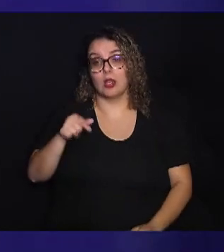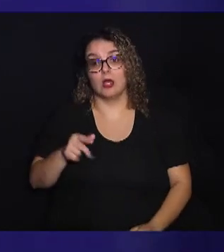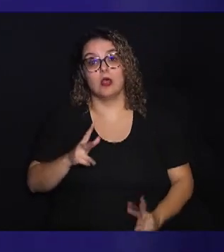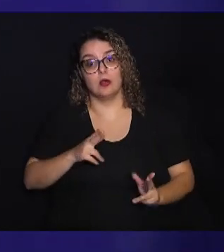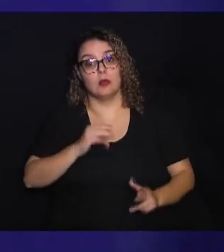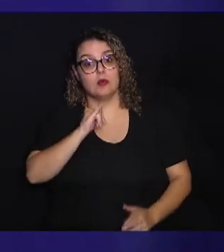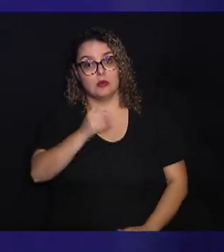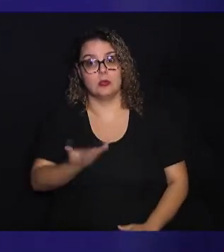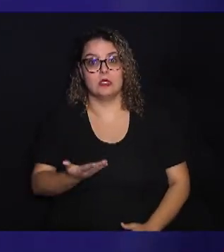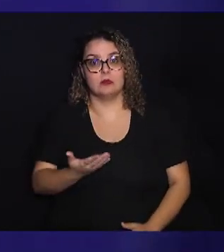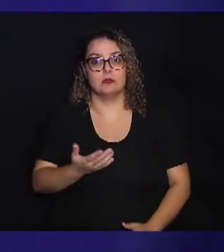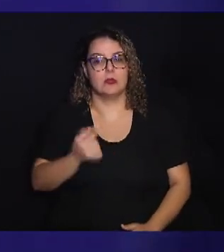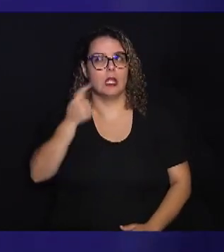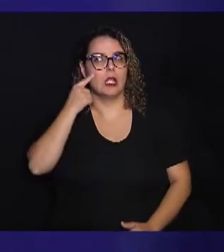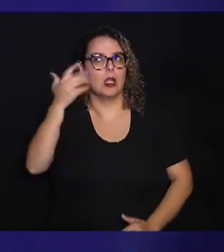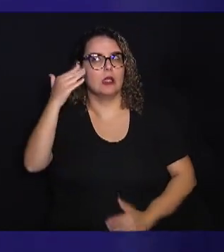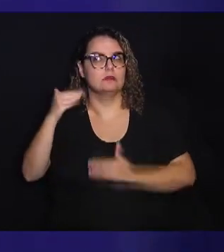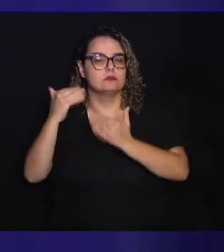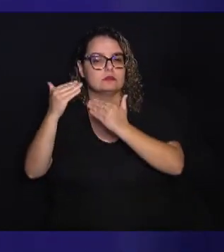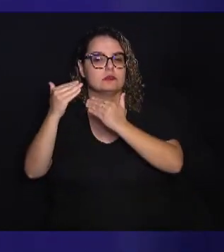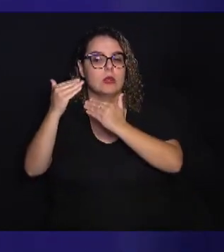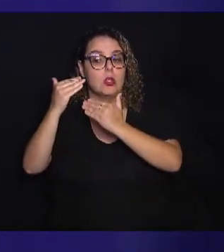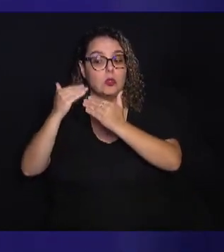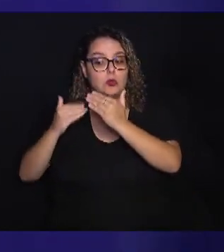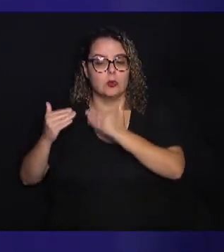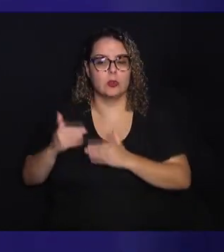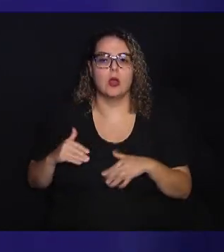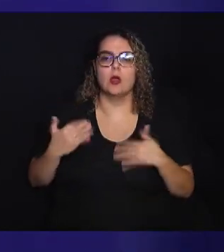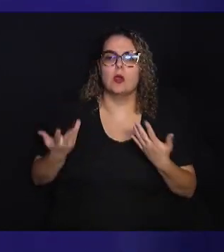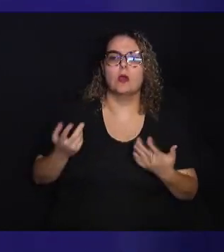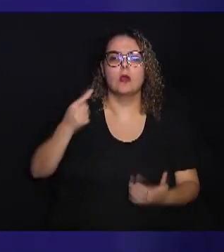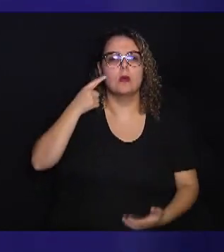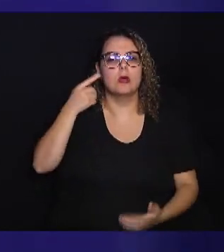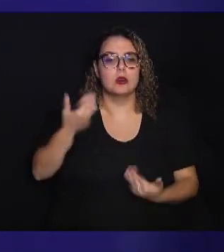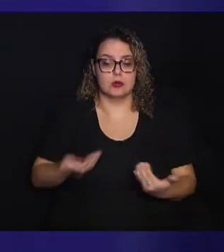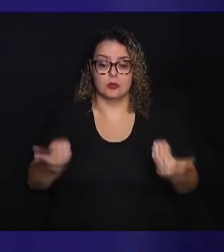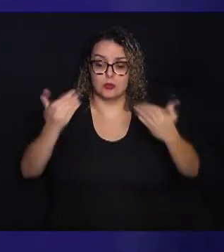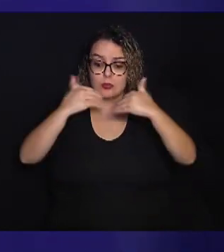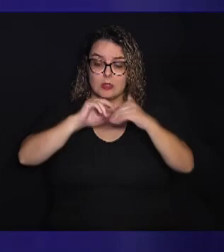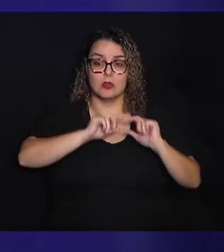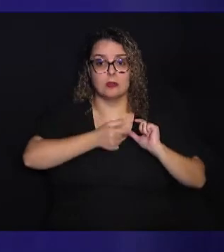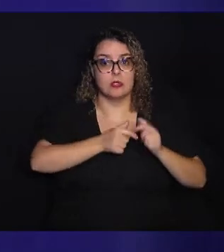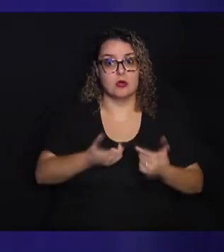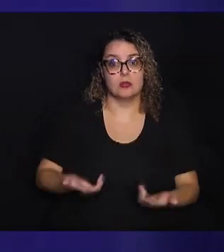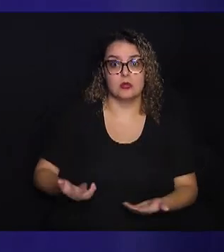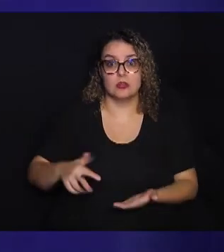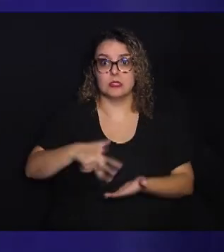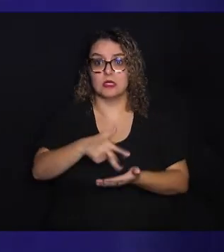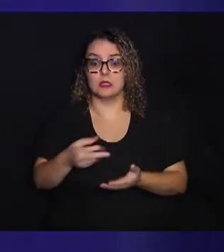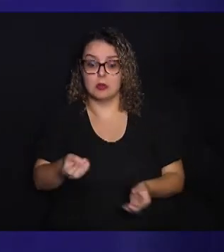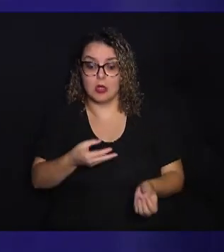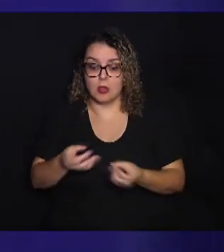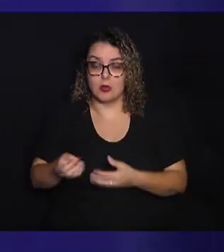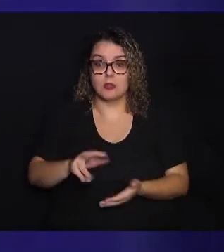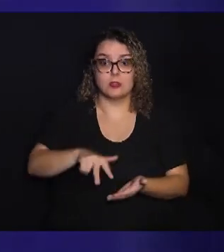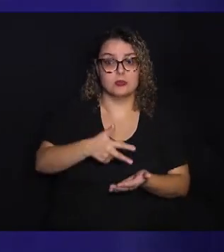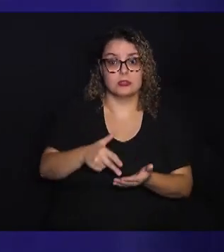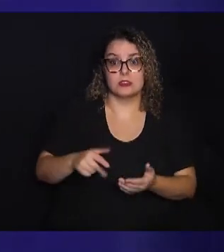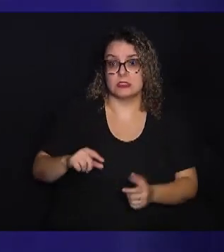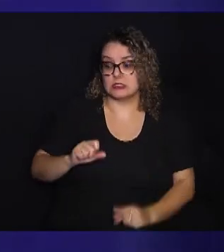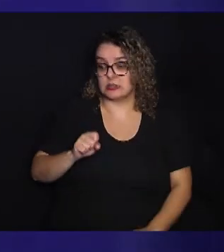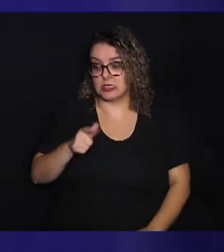falou, desconstruir. Que visão que eu tenho da dança? Do balé clássico, da dança contemporânea, da dança de